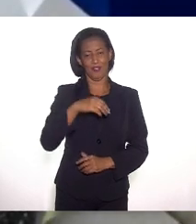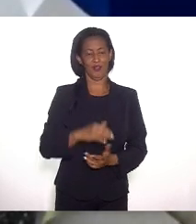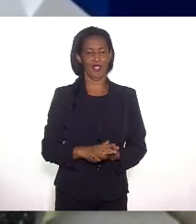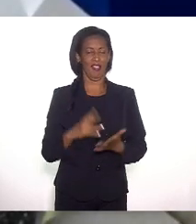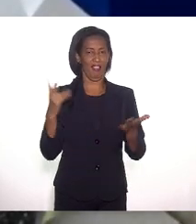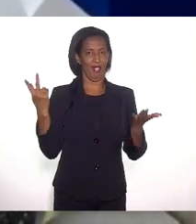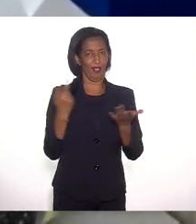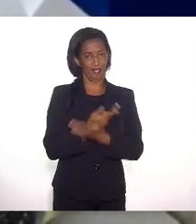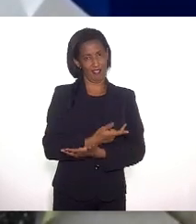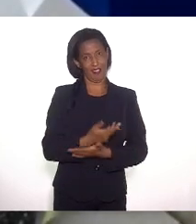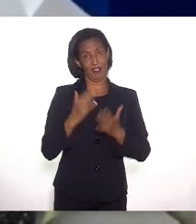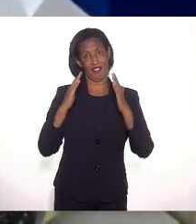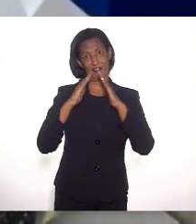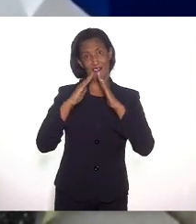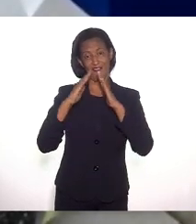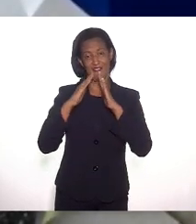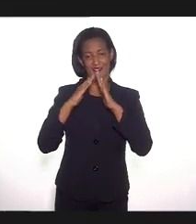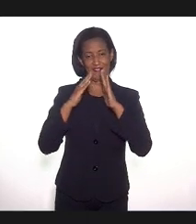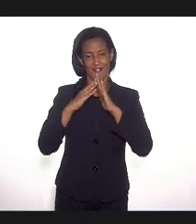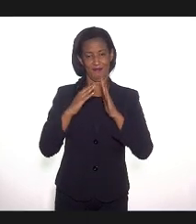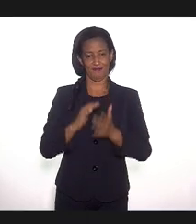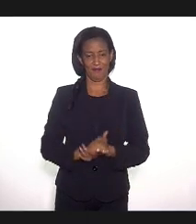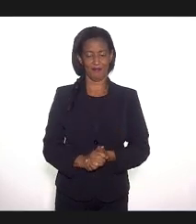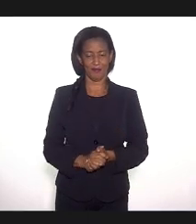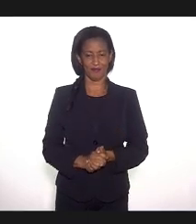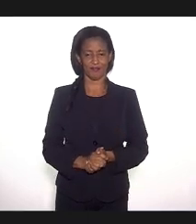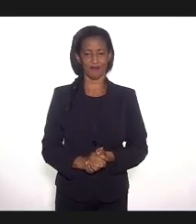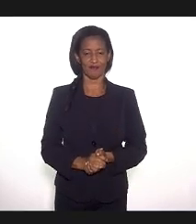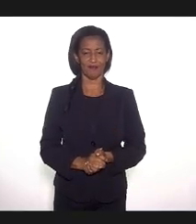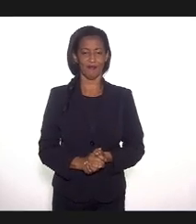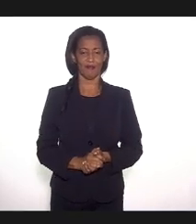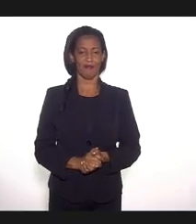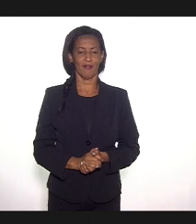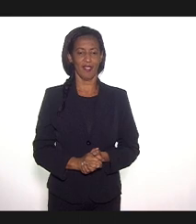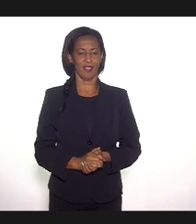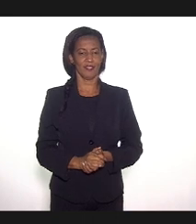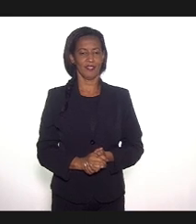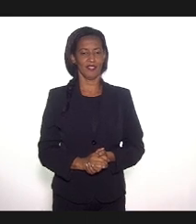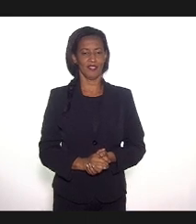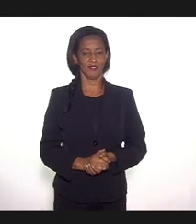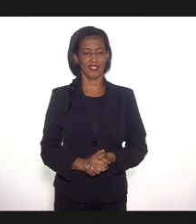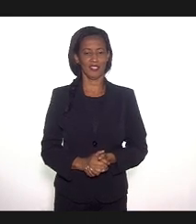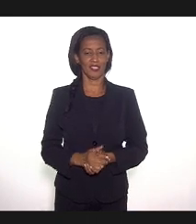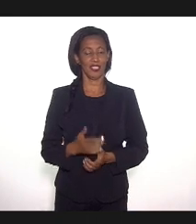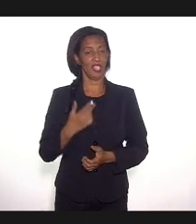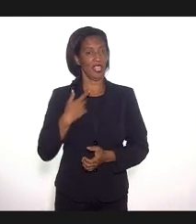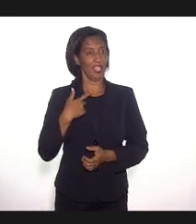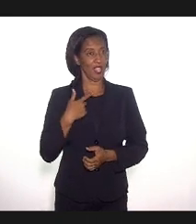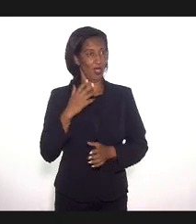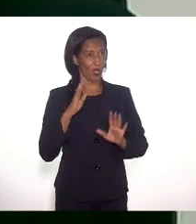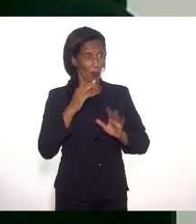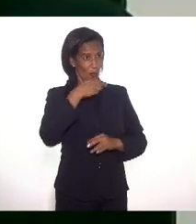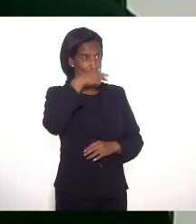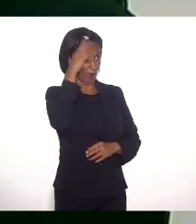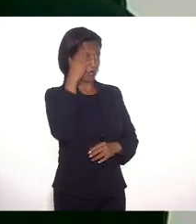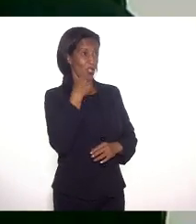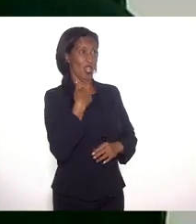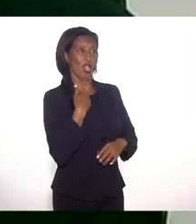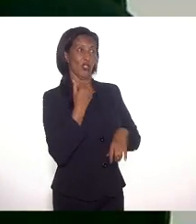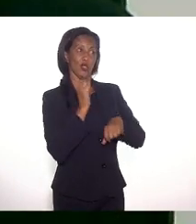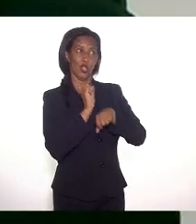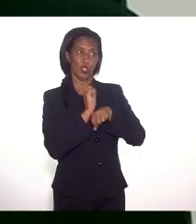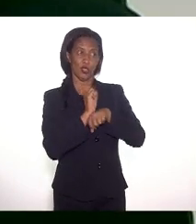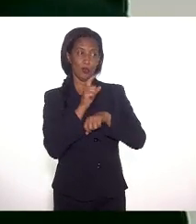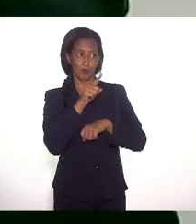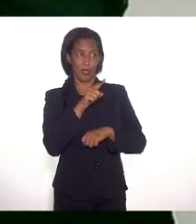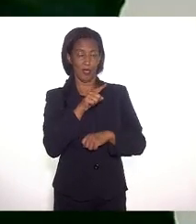acidente caseiro, não Presidente, desejado, só não espero que essa planejado. batida. Ô Márcio Pacheco, eu só espero que essa